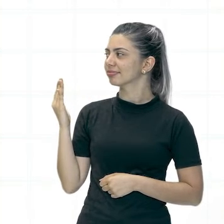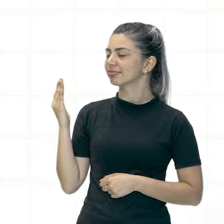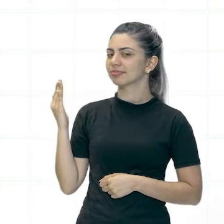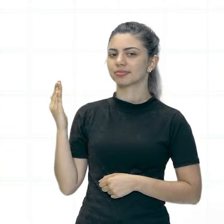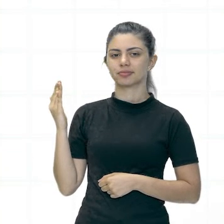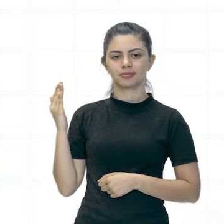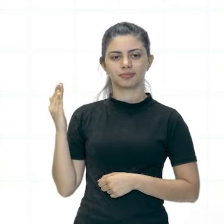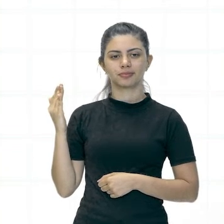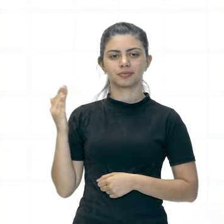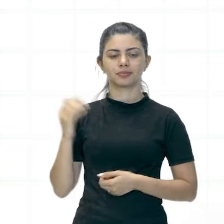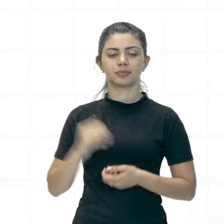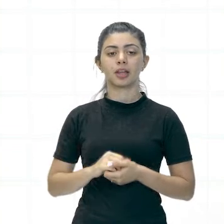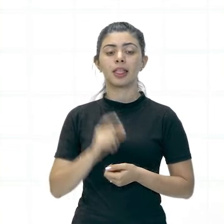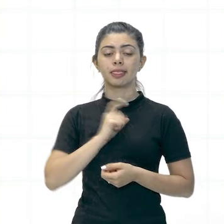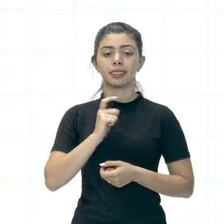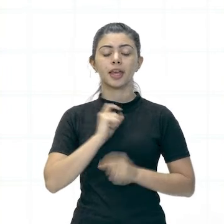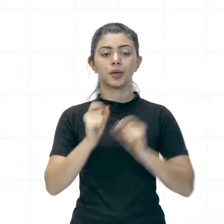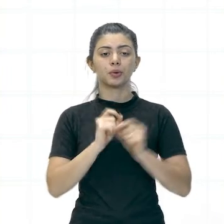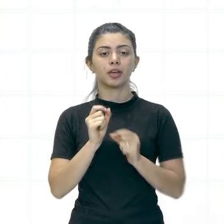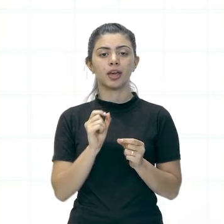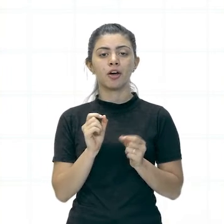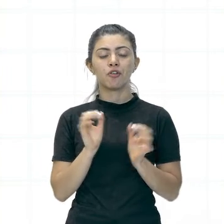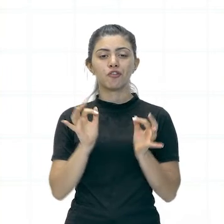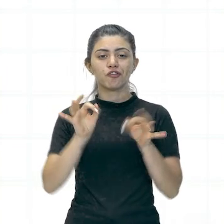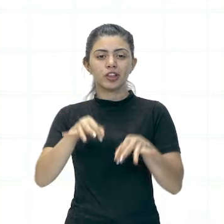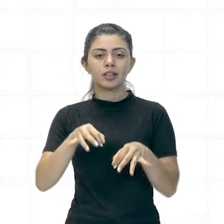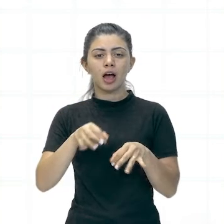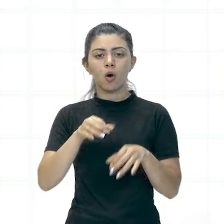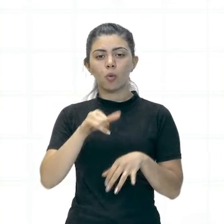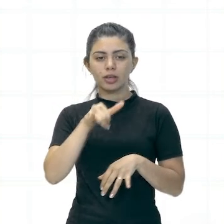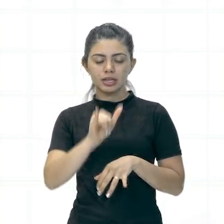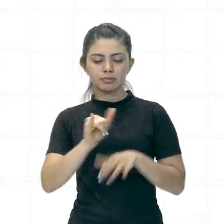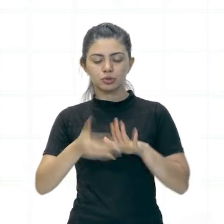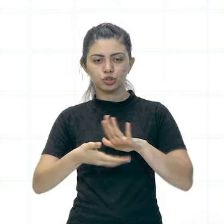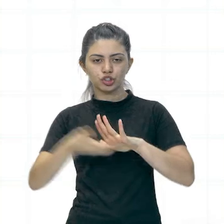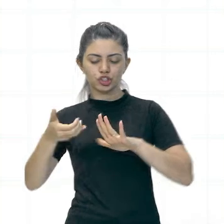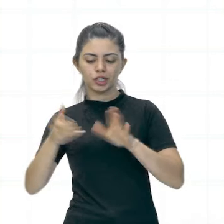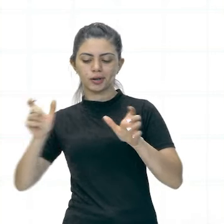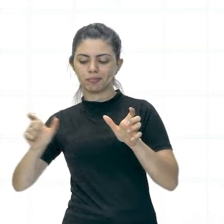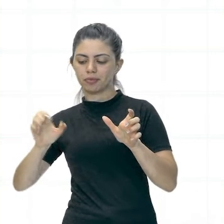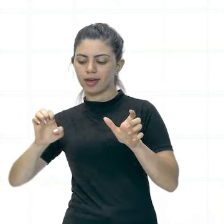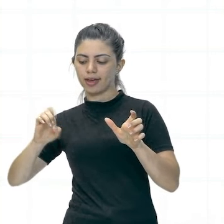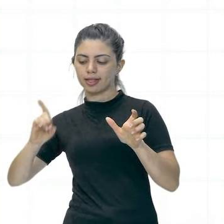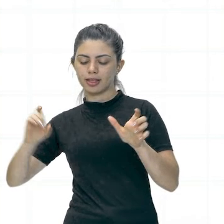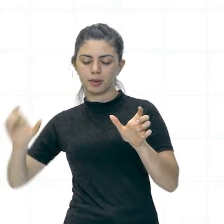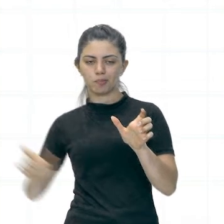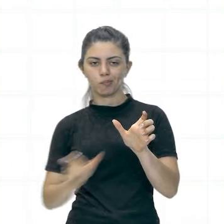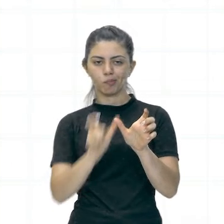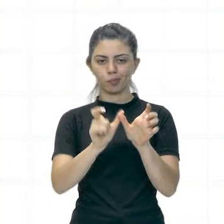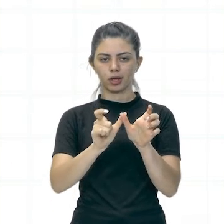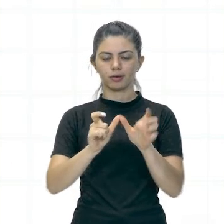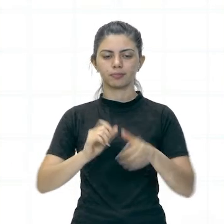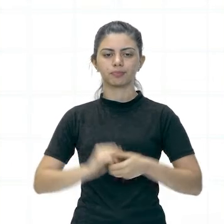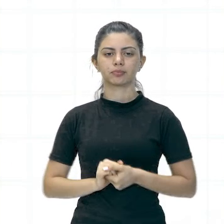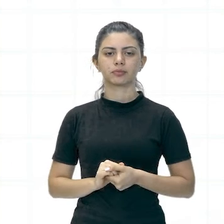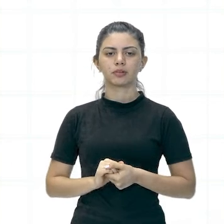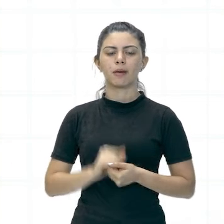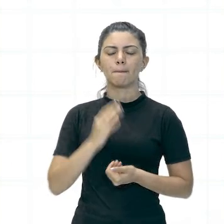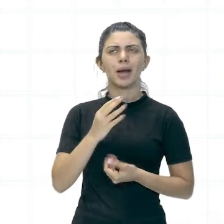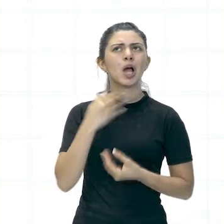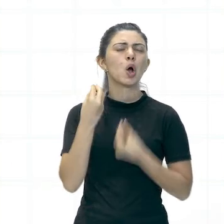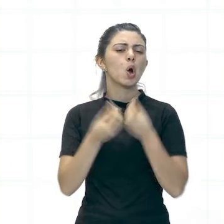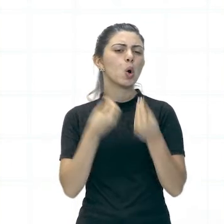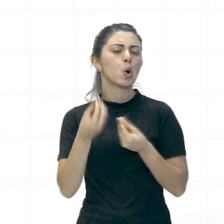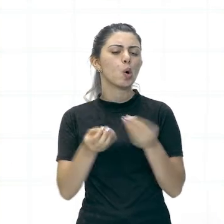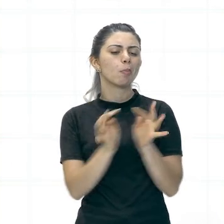Verbos terminados em consoante Y, tiro o Y e coloco o IED, tudo bem? Tá, mas como é que eu faço essa frase